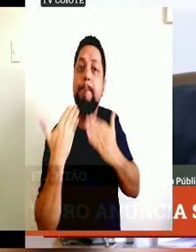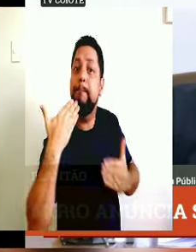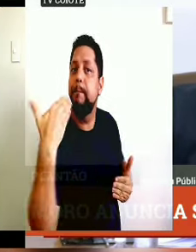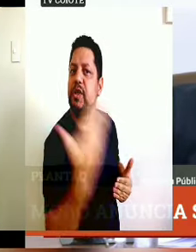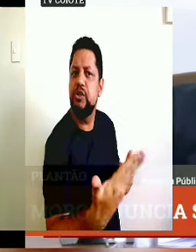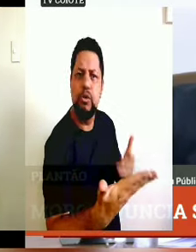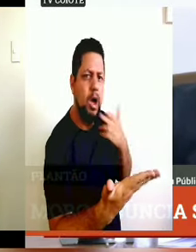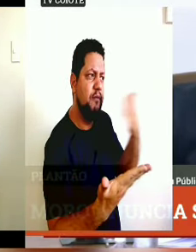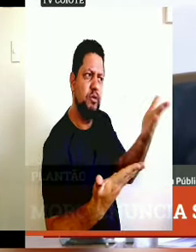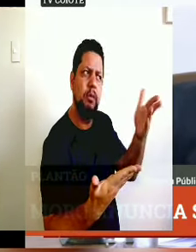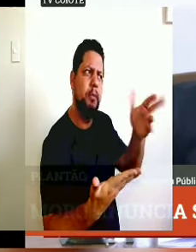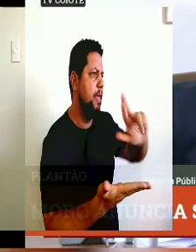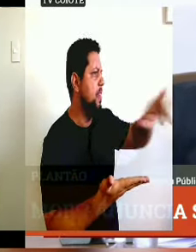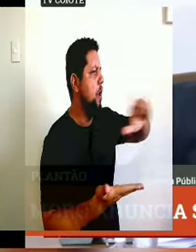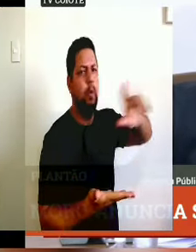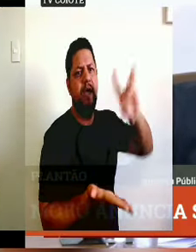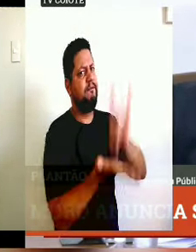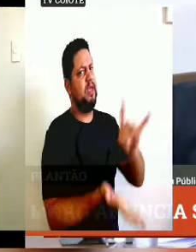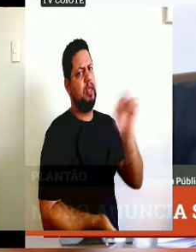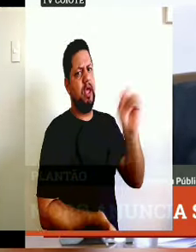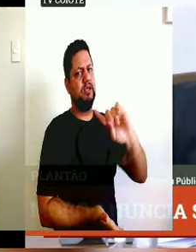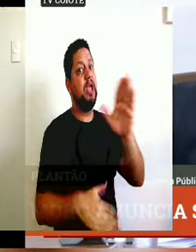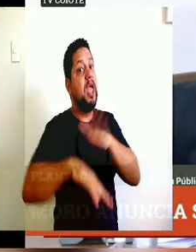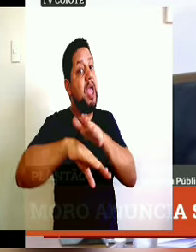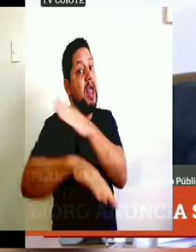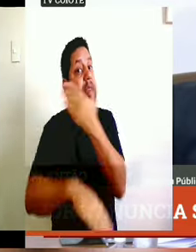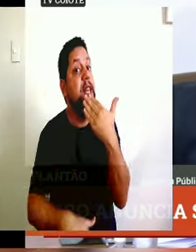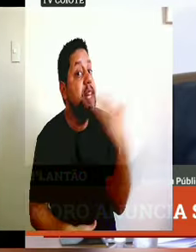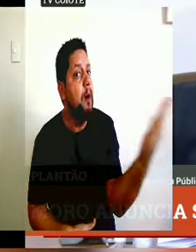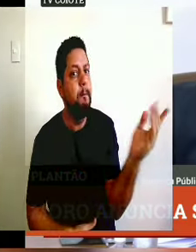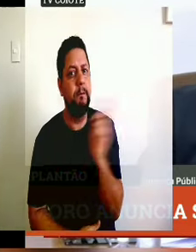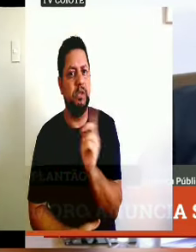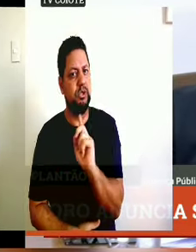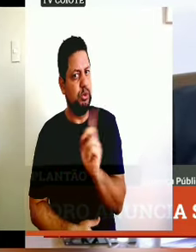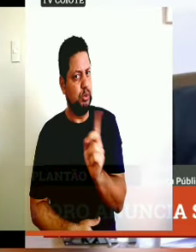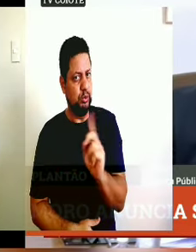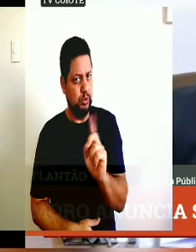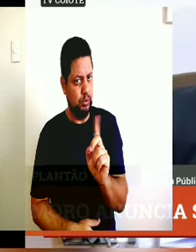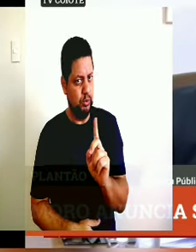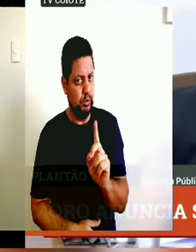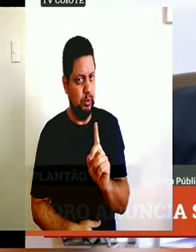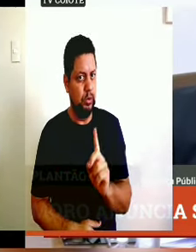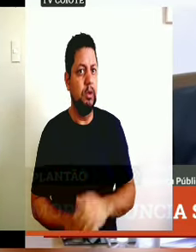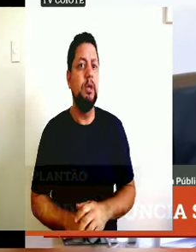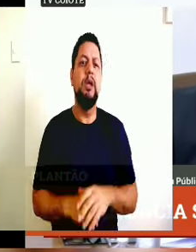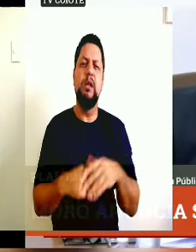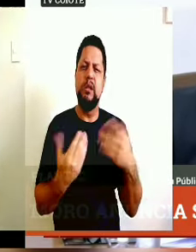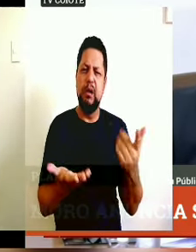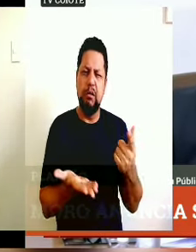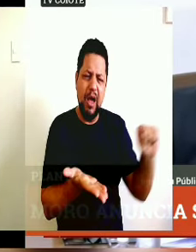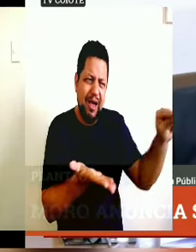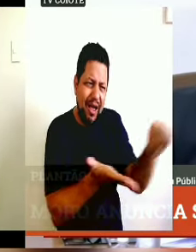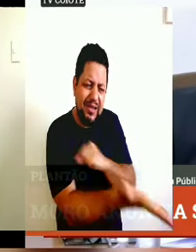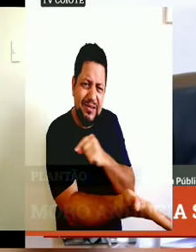de fato não é verdadeiro. Para mim, esse último ato também é uma sinalização de